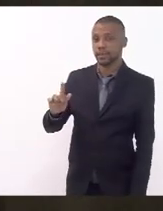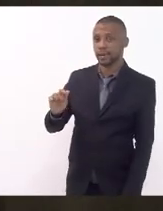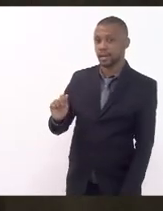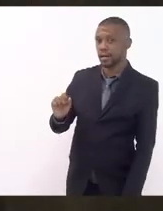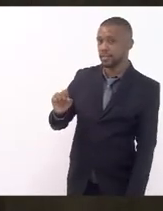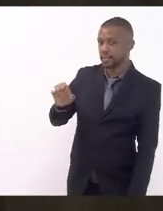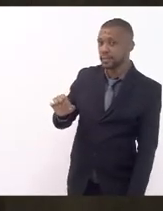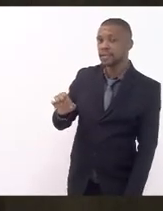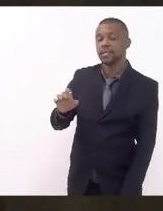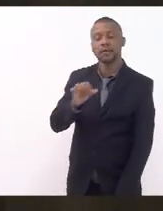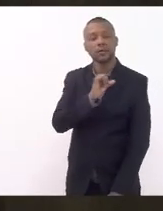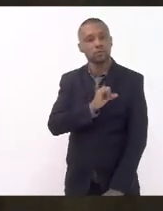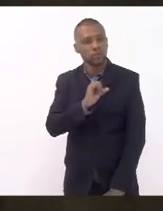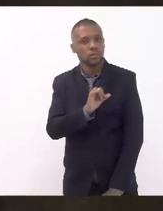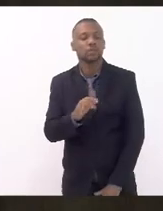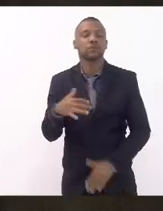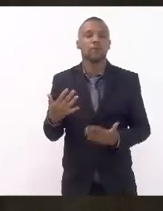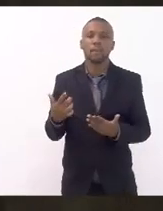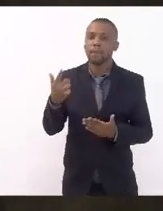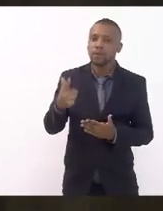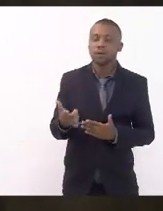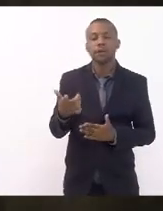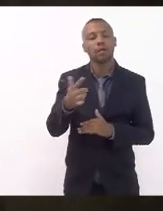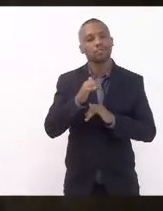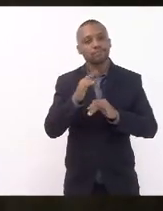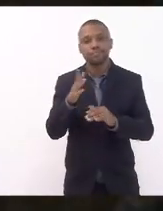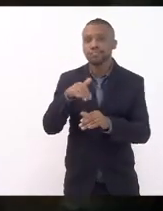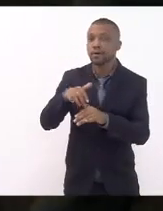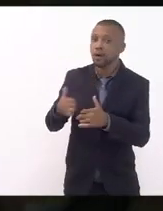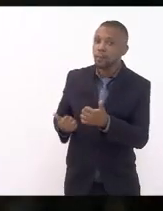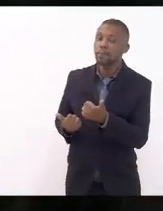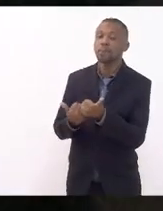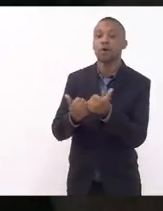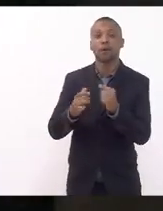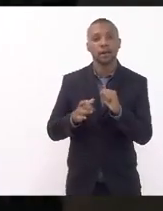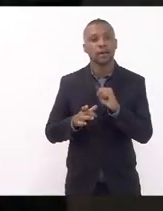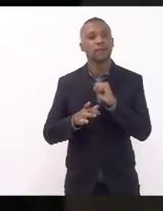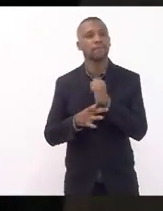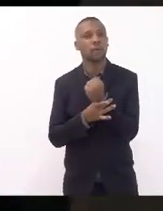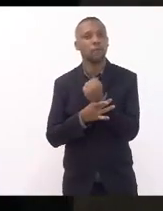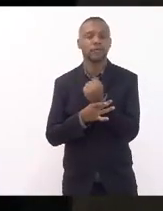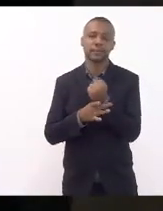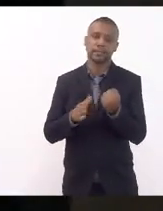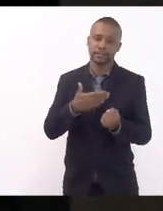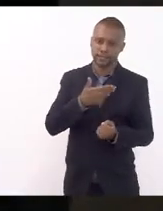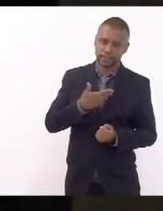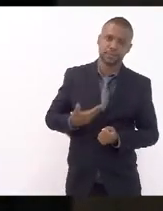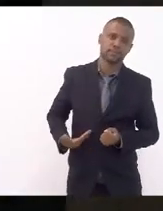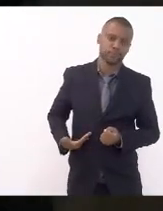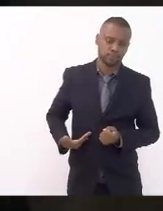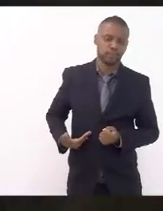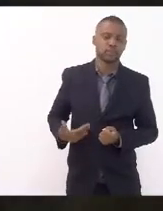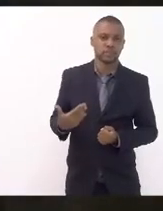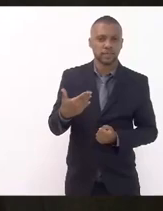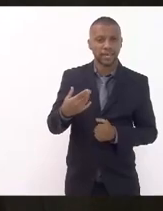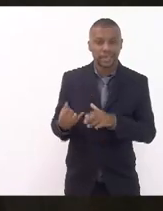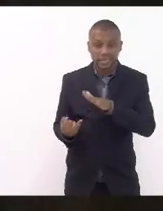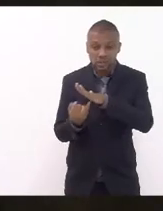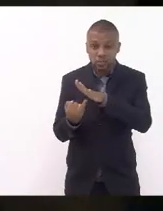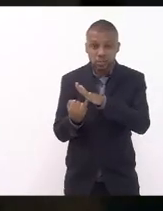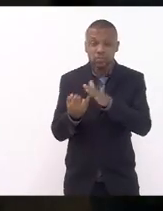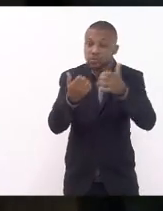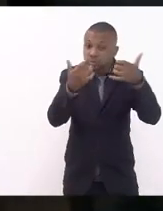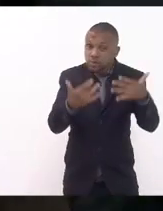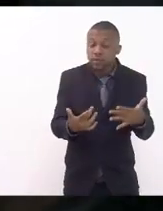uma vez, podendo aqui proferir o meu voto, sempre em defesa das forças de segurança, das instituições de segurança, porque tenho dito que o